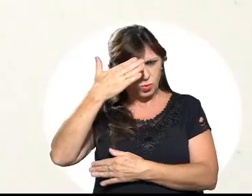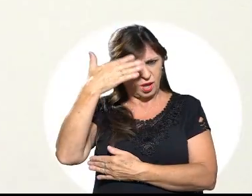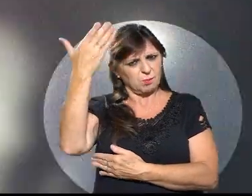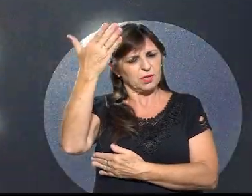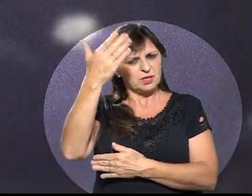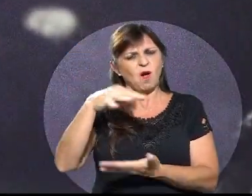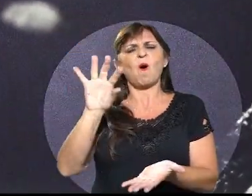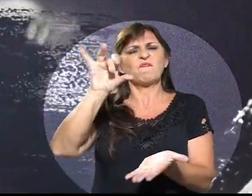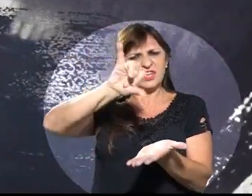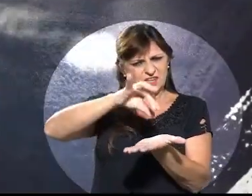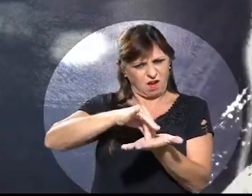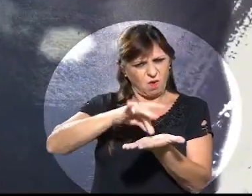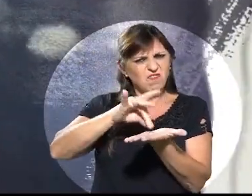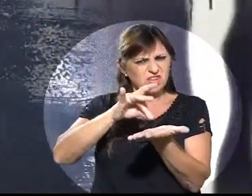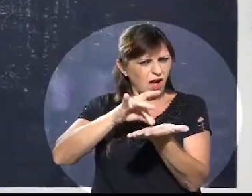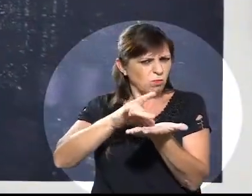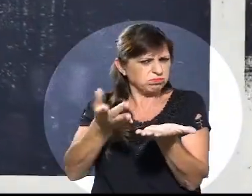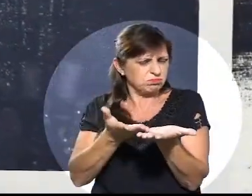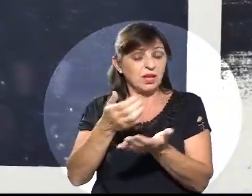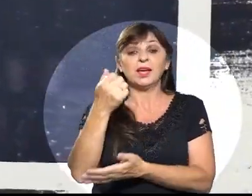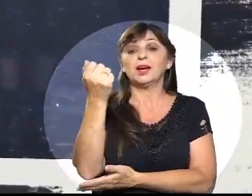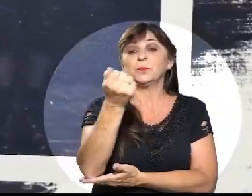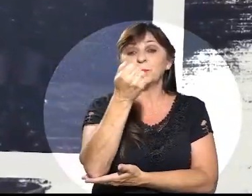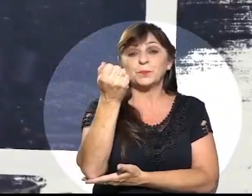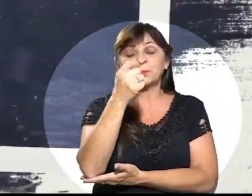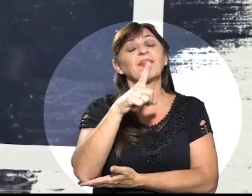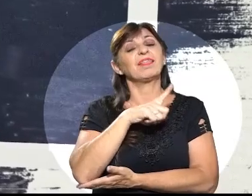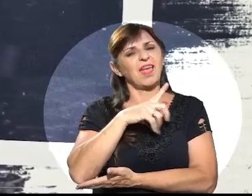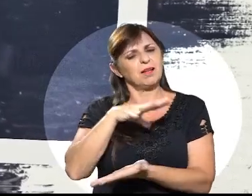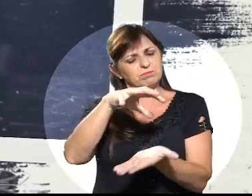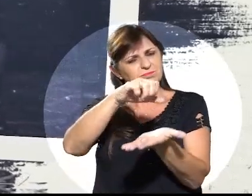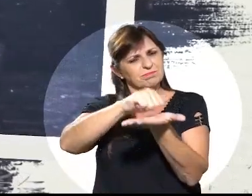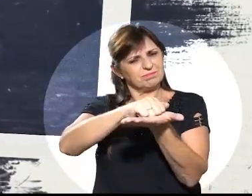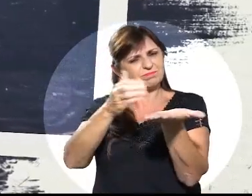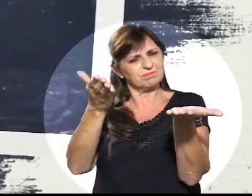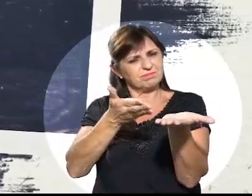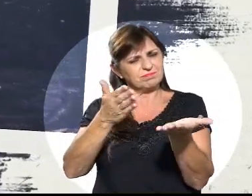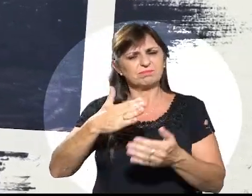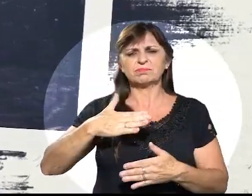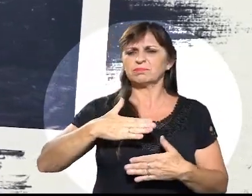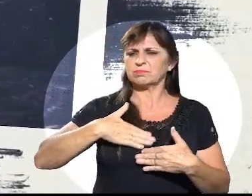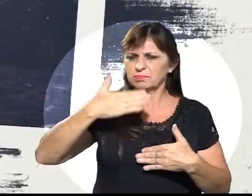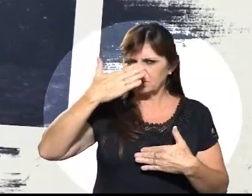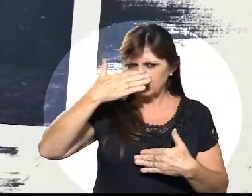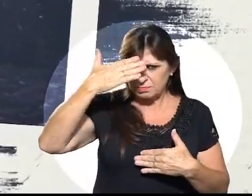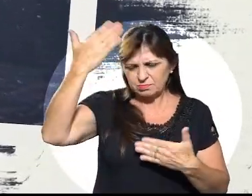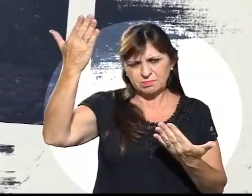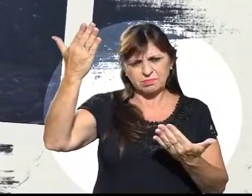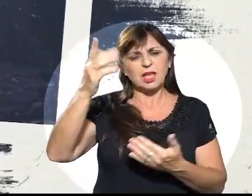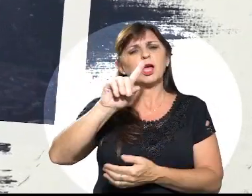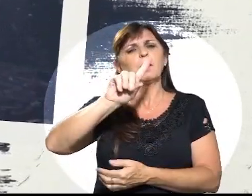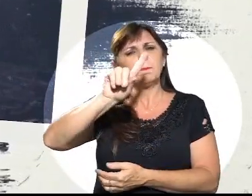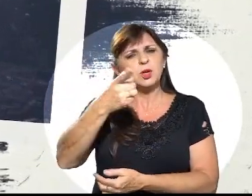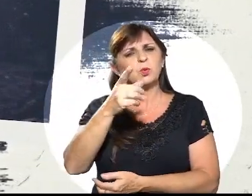Rio Grande do Sul já é possível identificar registros de árabes ainda por volta do ano de